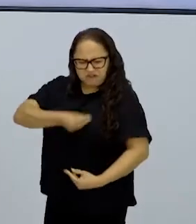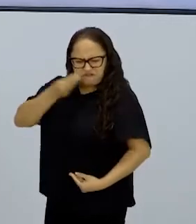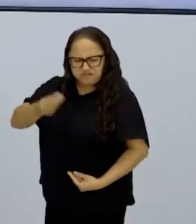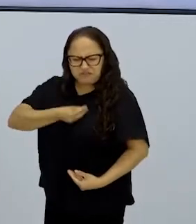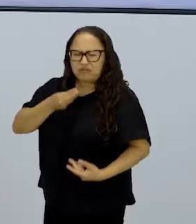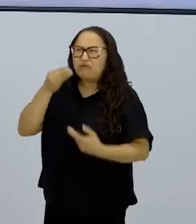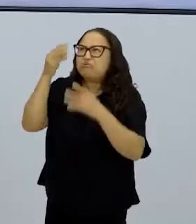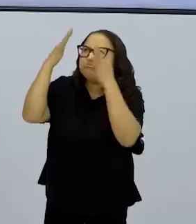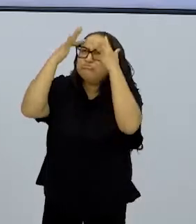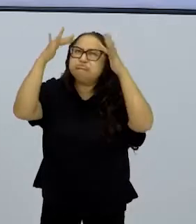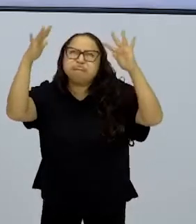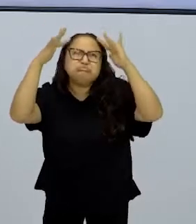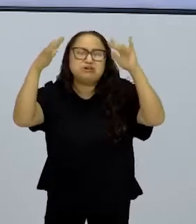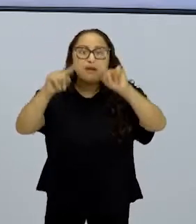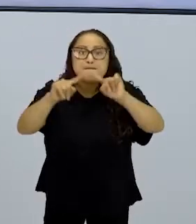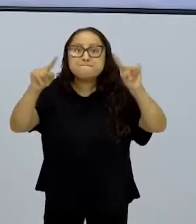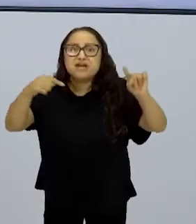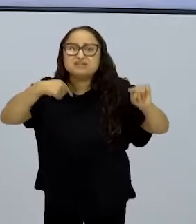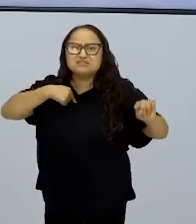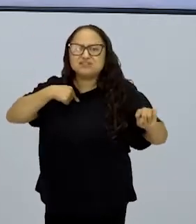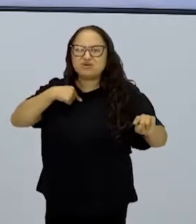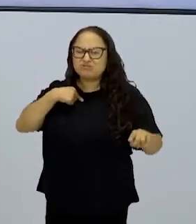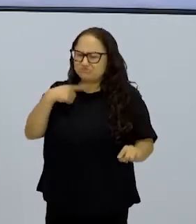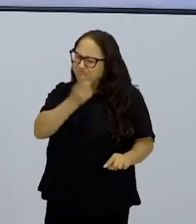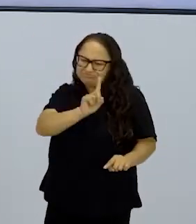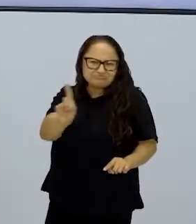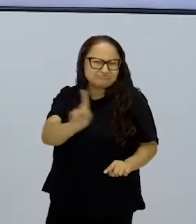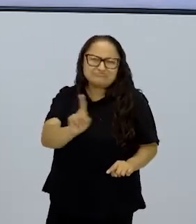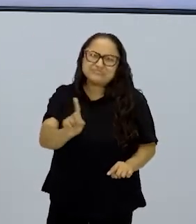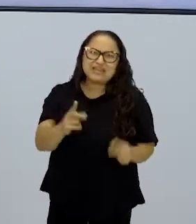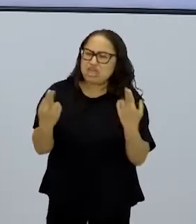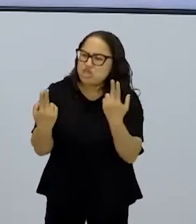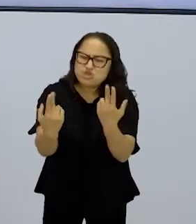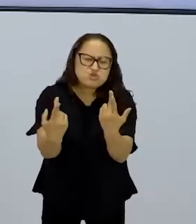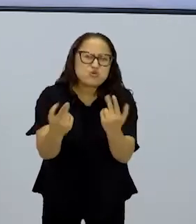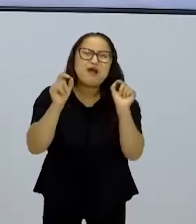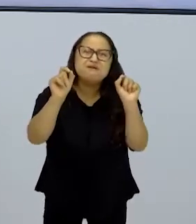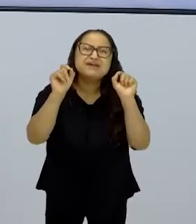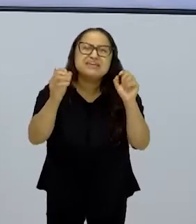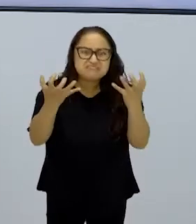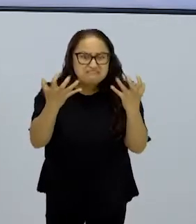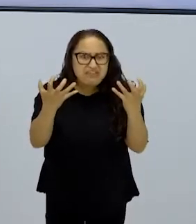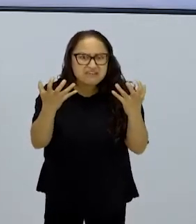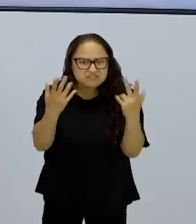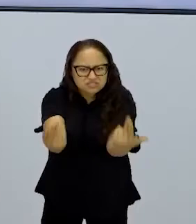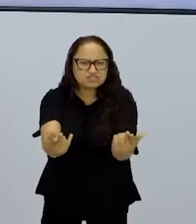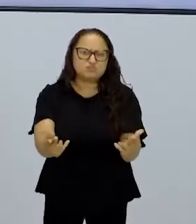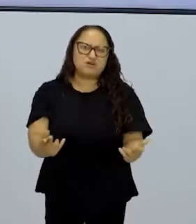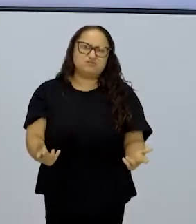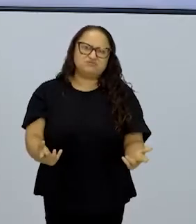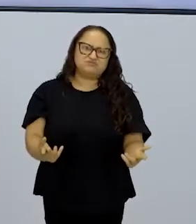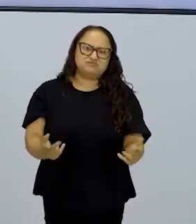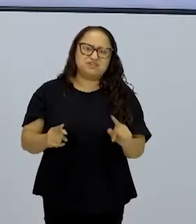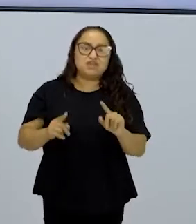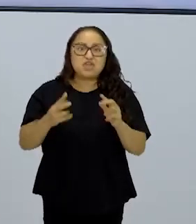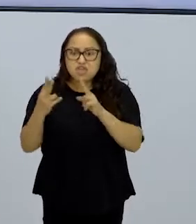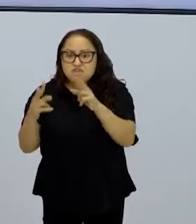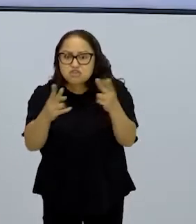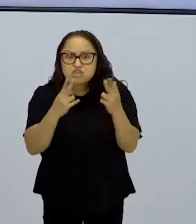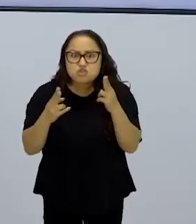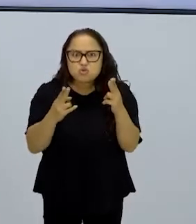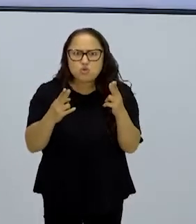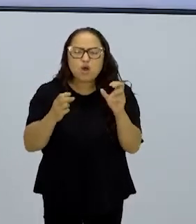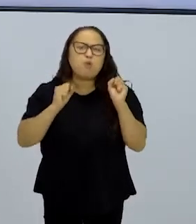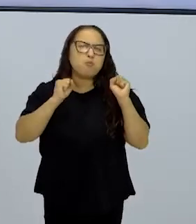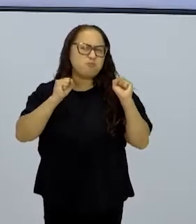de ilusão, mas eu não sou e nem quero ser igual a quem me diz. né? Que me diz que sendo igual eu posso